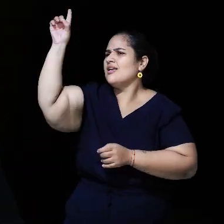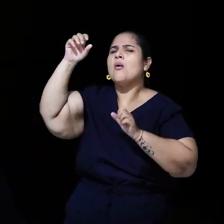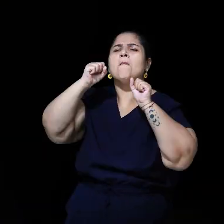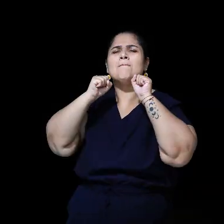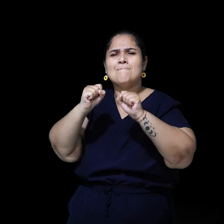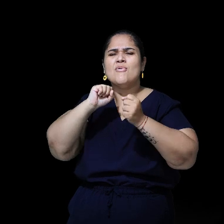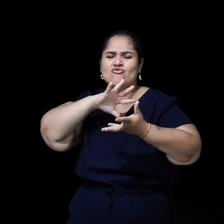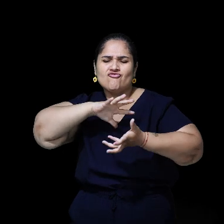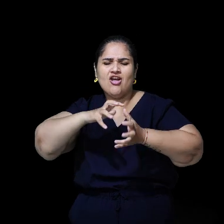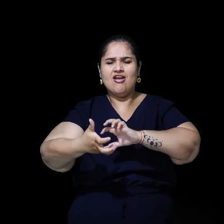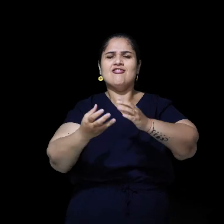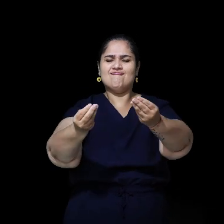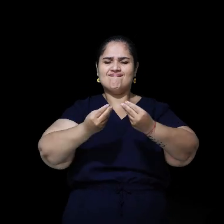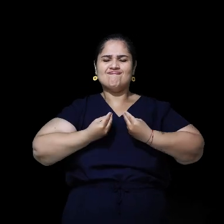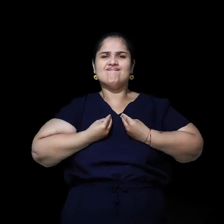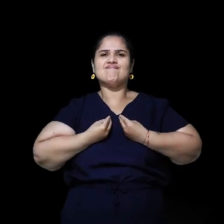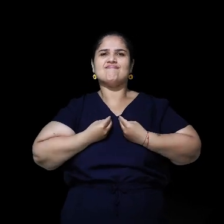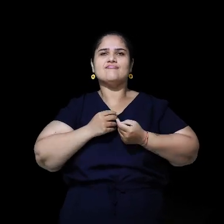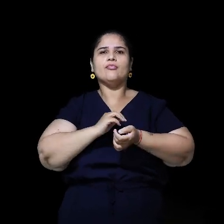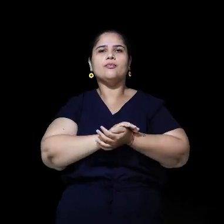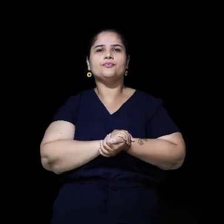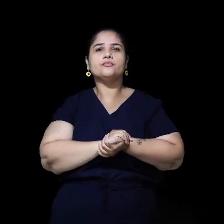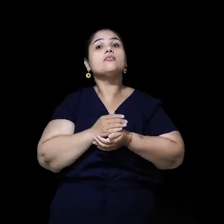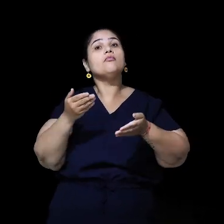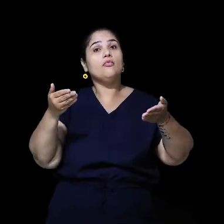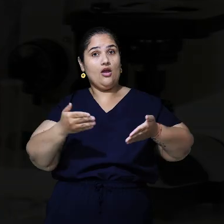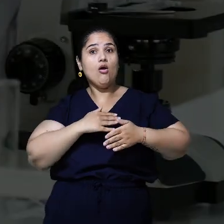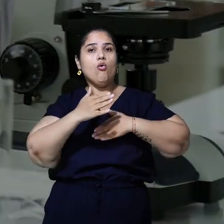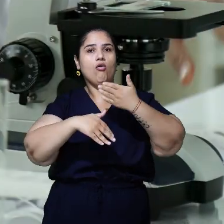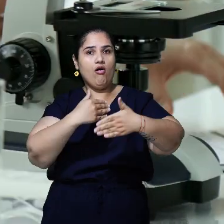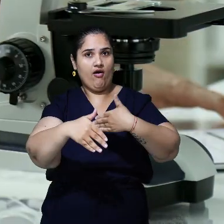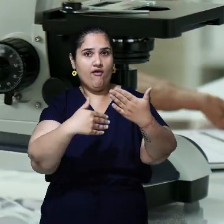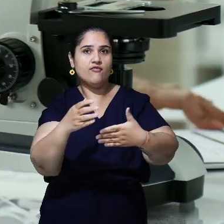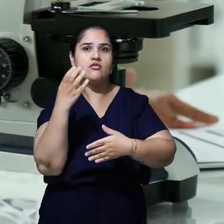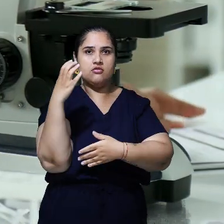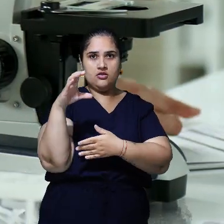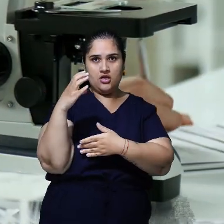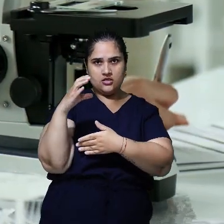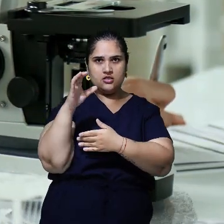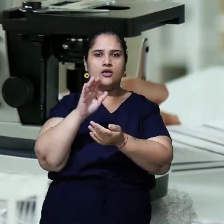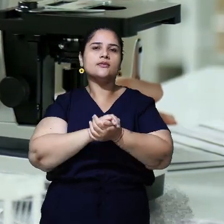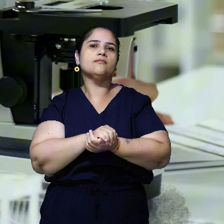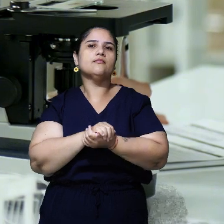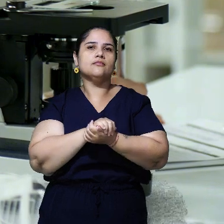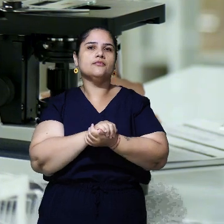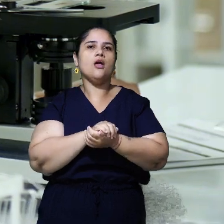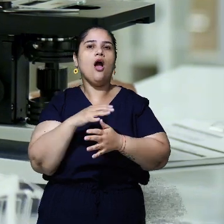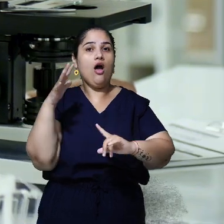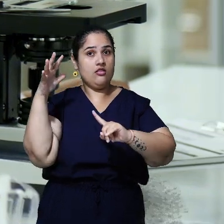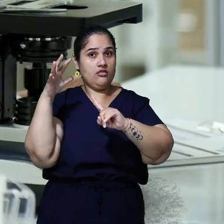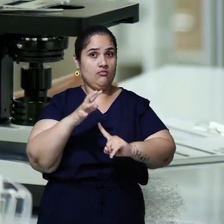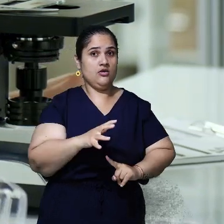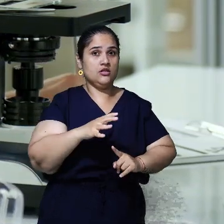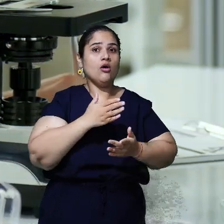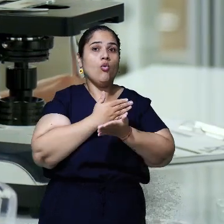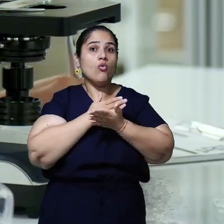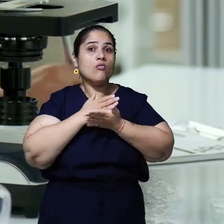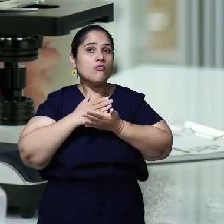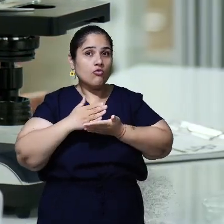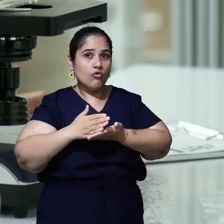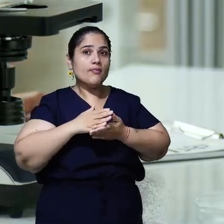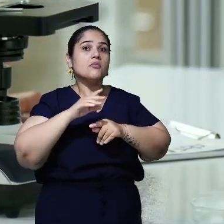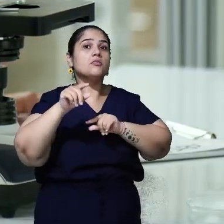entregar. Com os avanços da ciência, a depressão começou a ser reconhecida não como uma